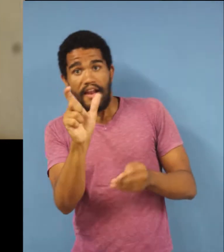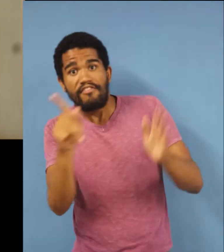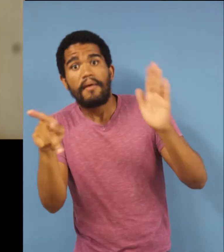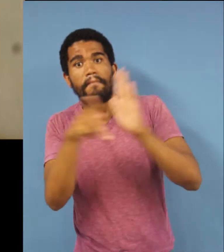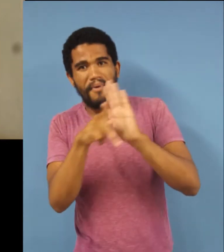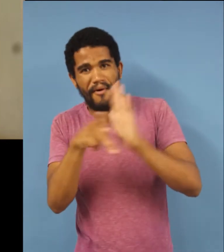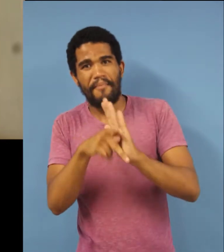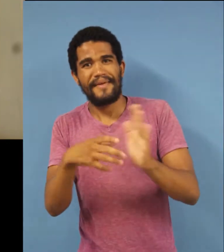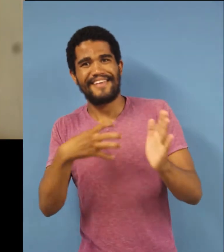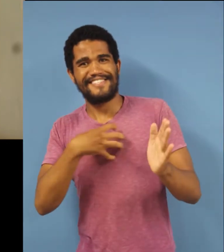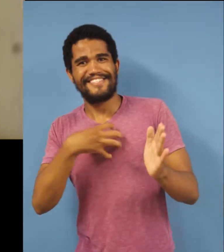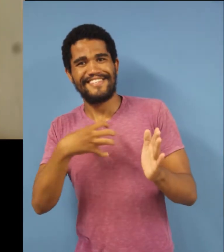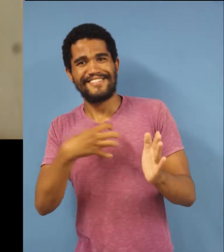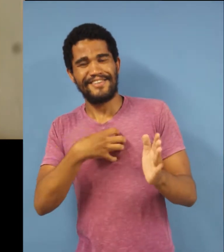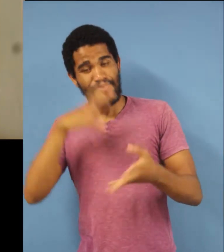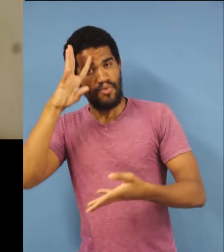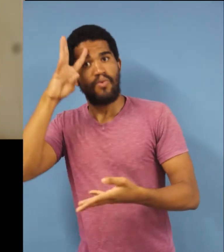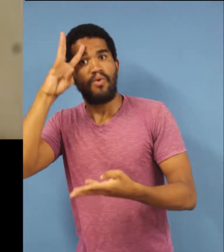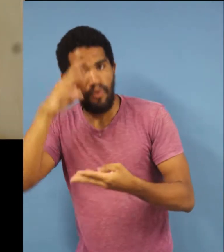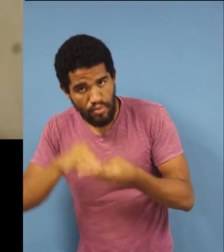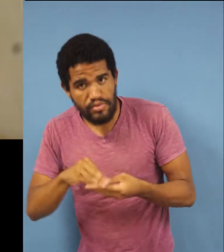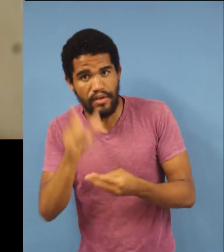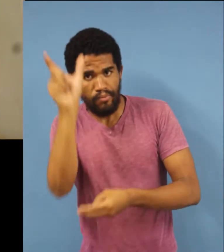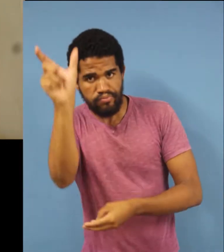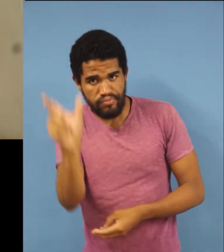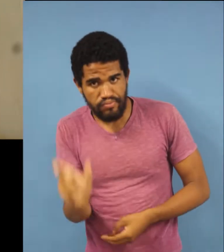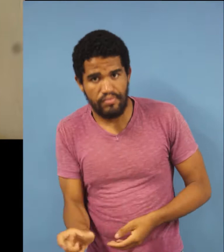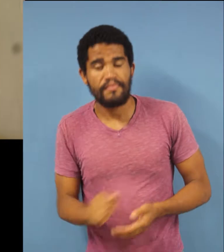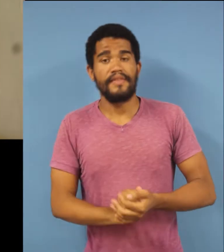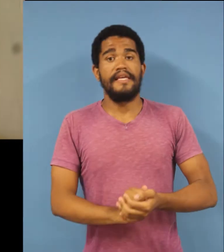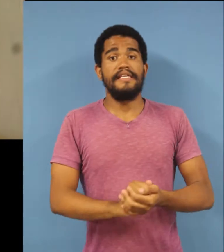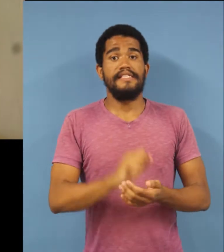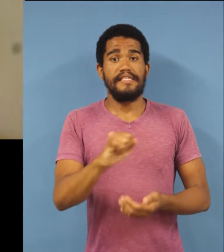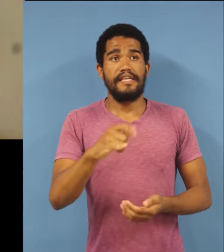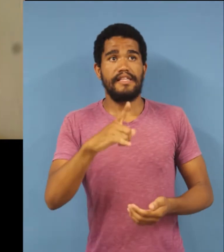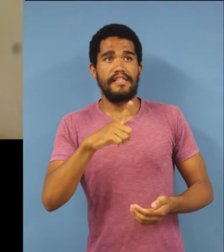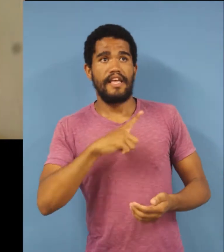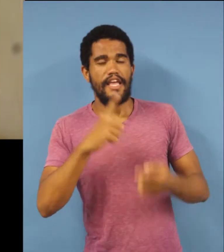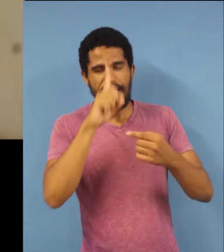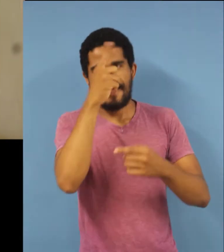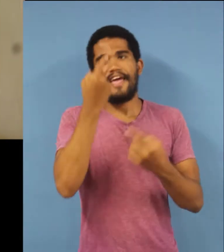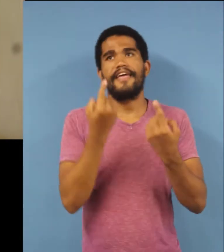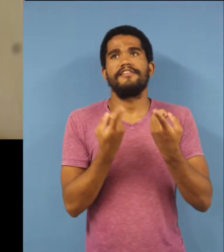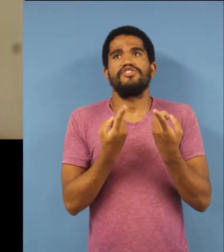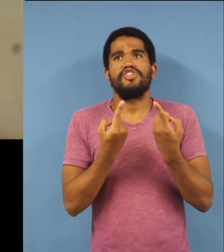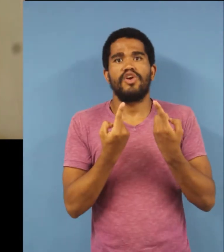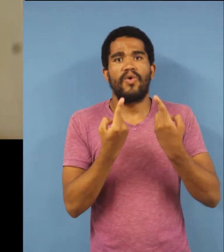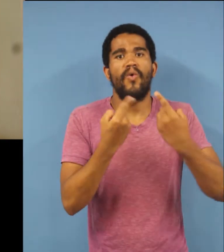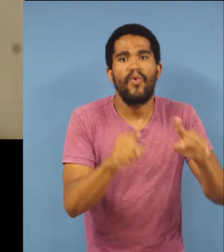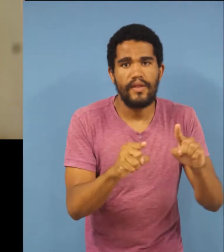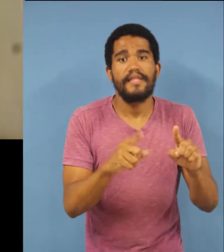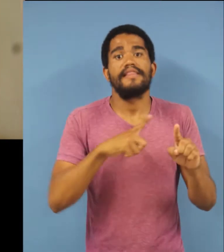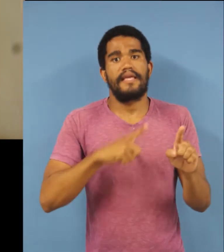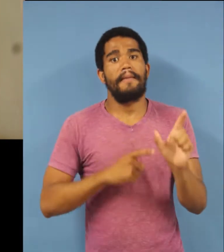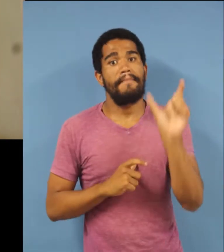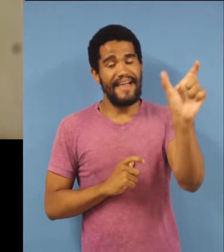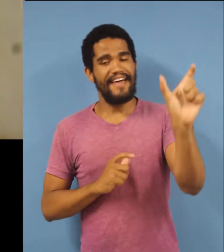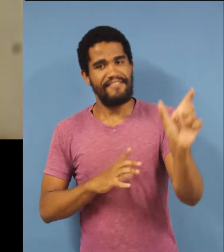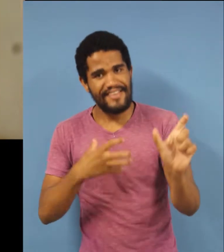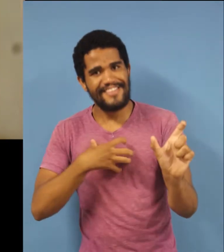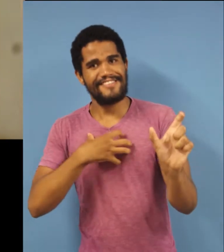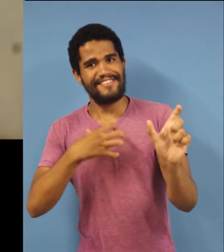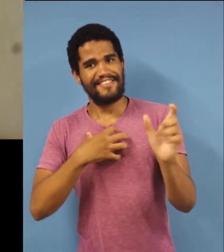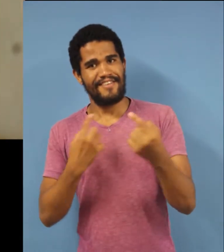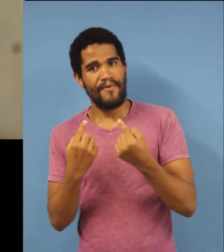de adversão, é uma ideia de oposição, eu vou usar conectores de oposição. Não, são conectores explicativos. Eu